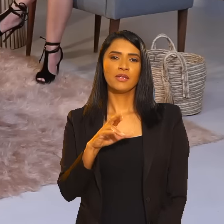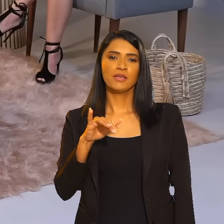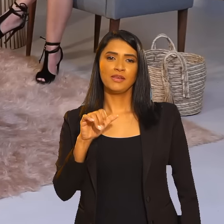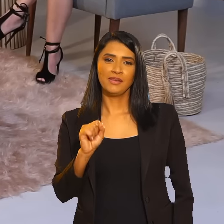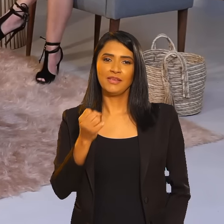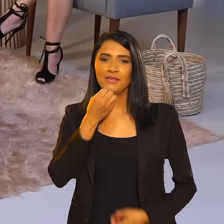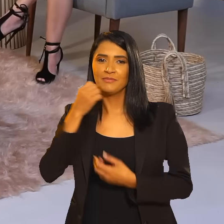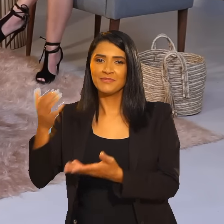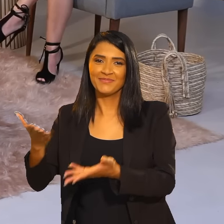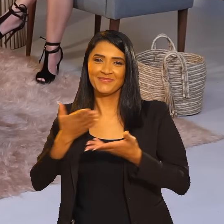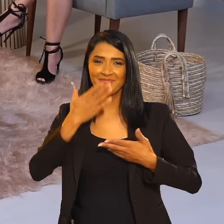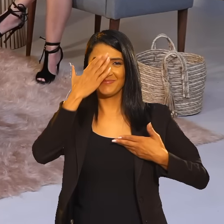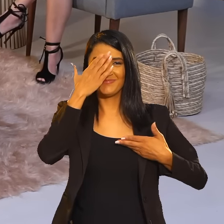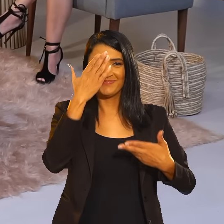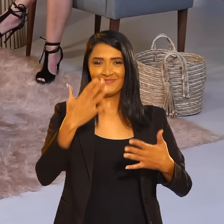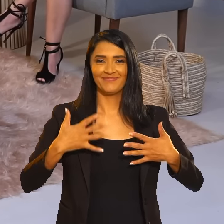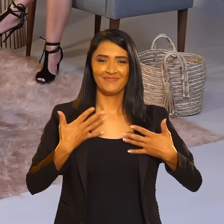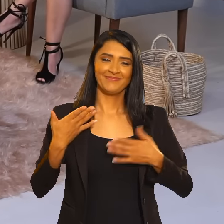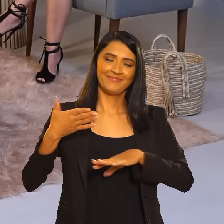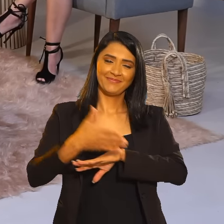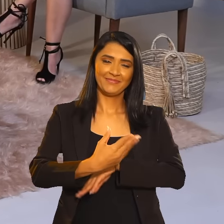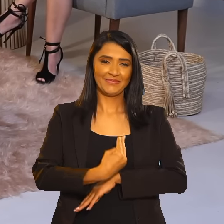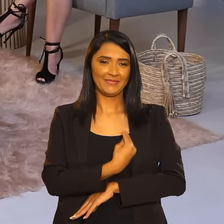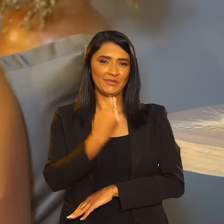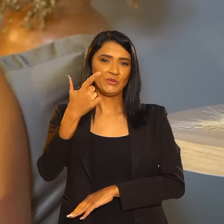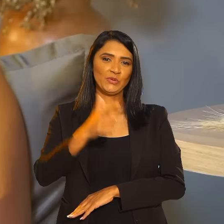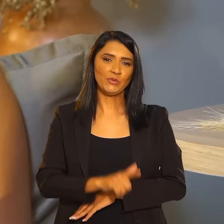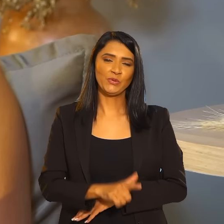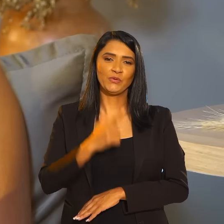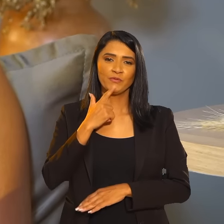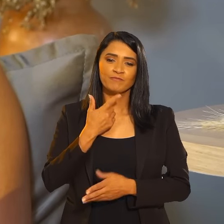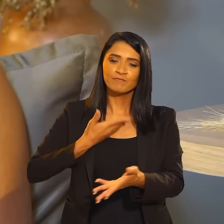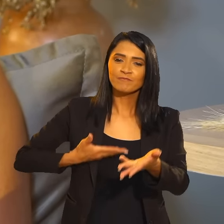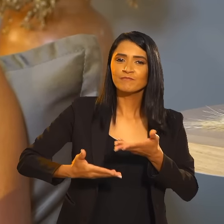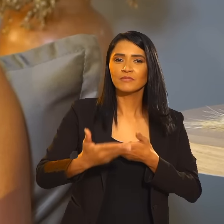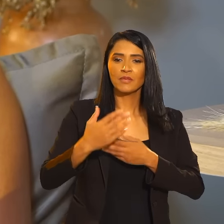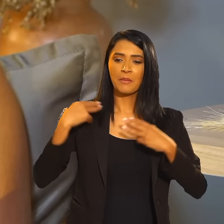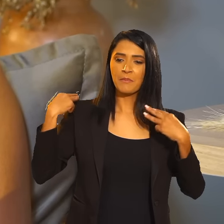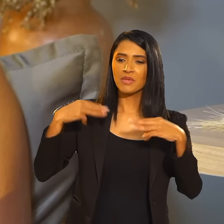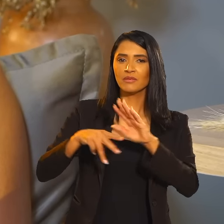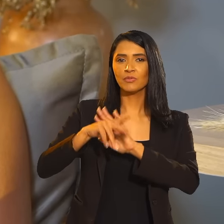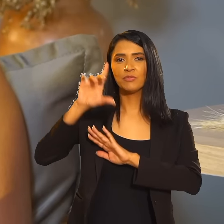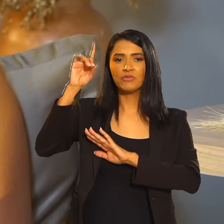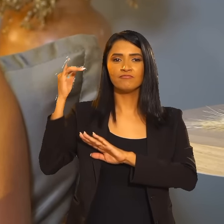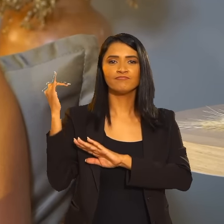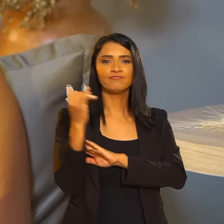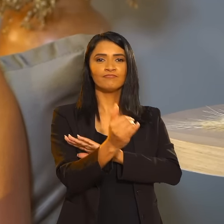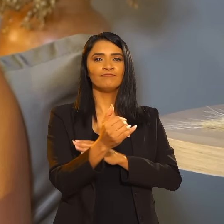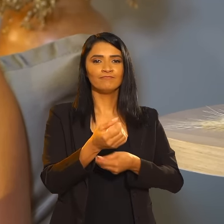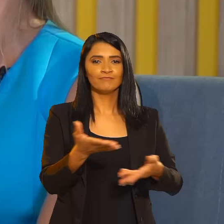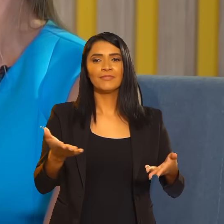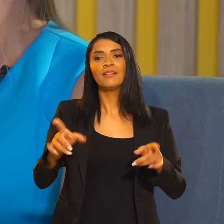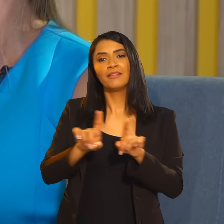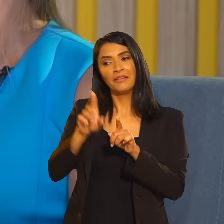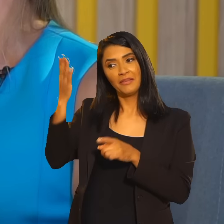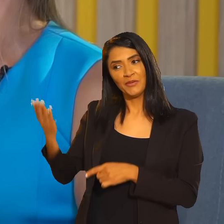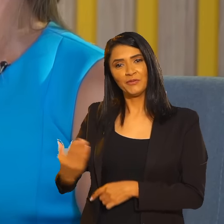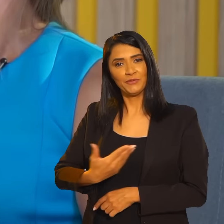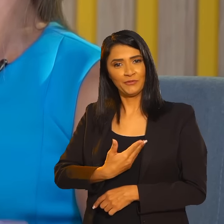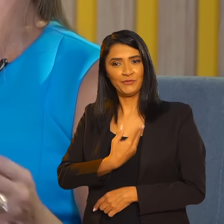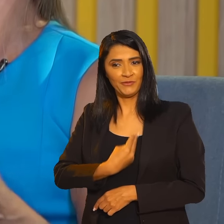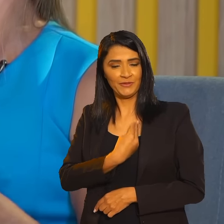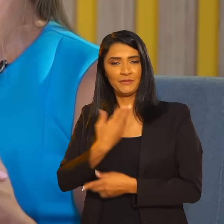Cris. Bem-vinda, Cris. Obrigada, é uma alegria estar aqui novamente para compartilhar a mensagem de Deus, É uma alegria ter